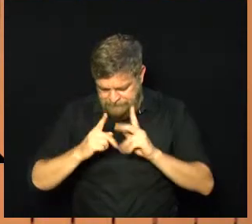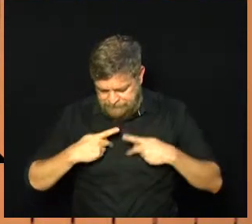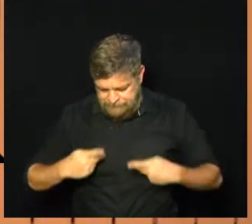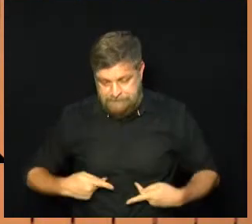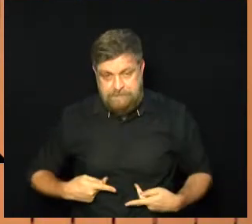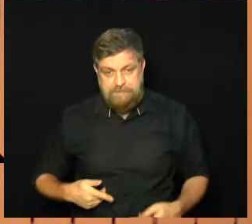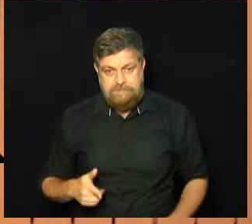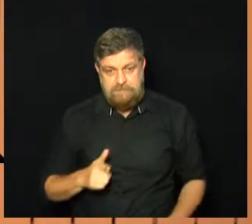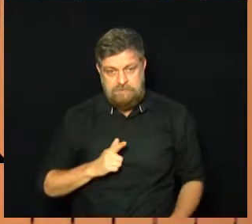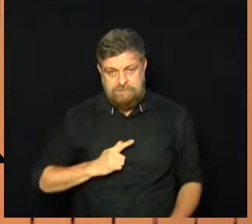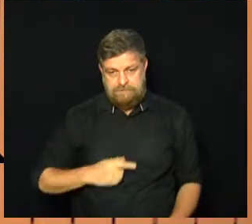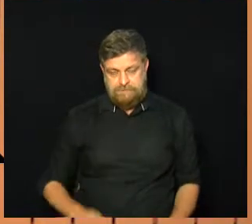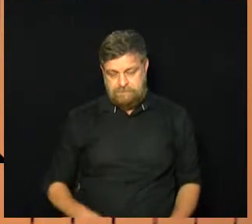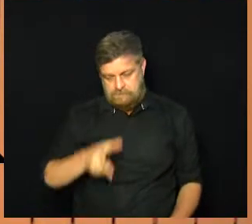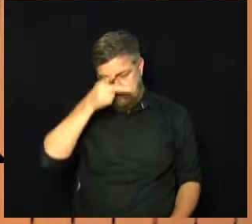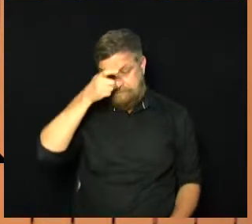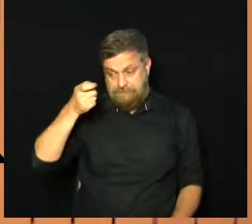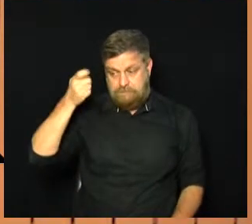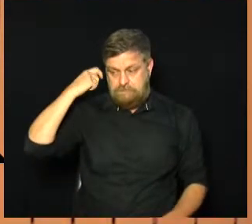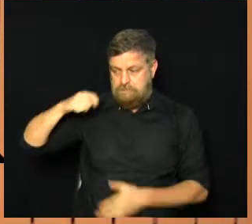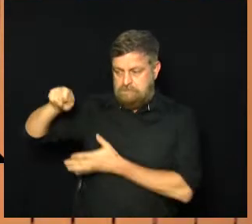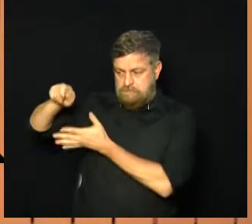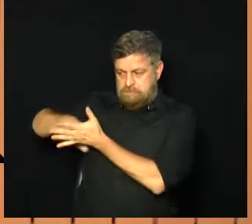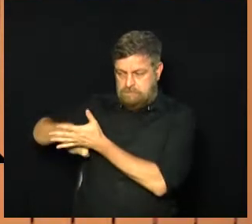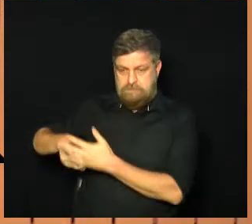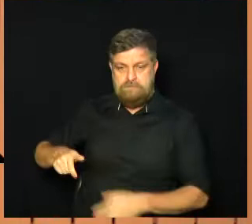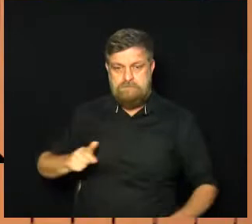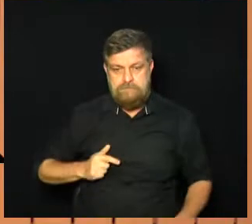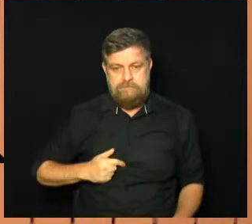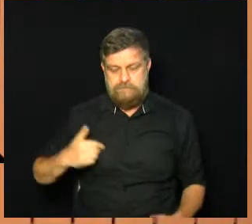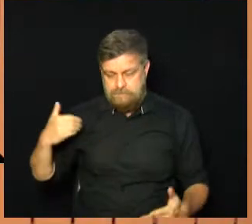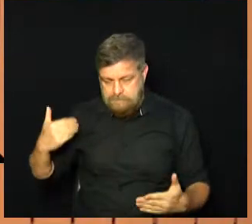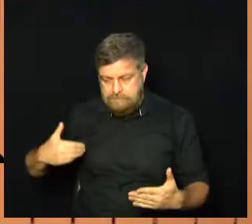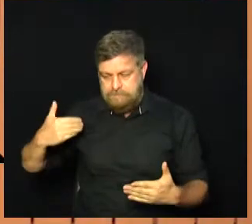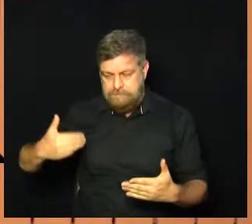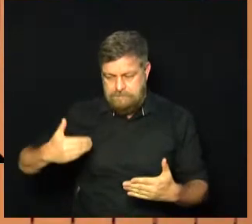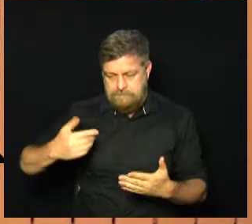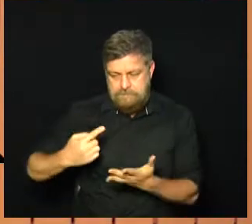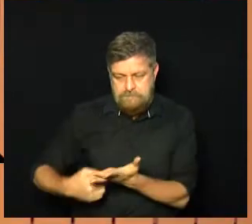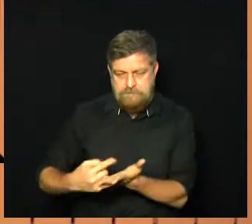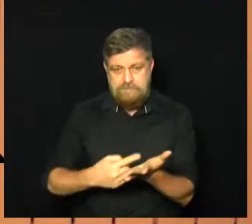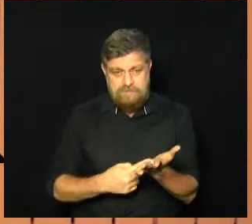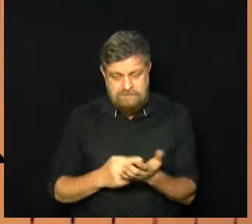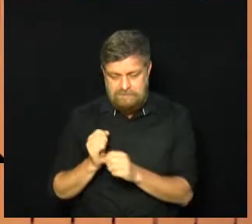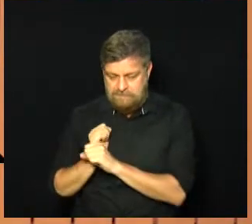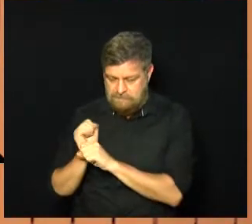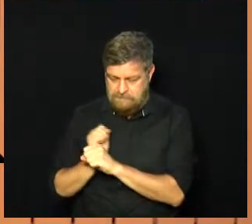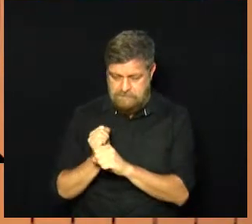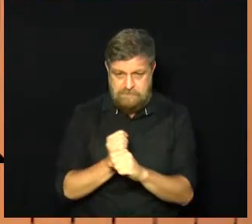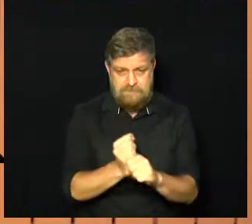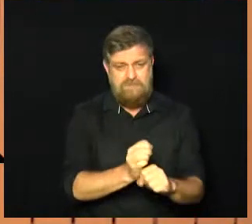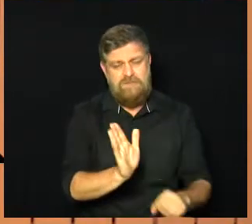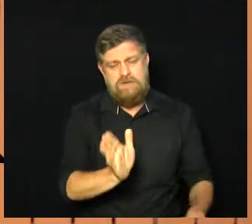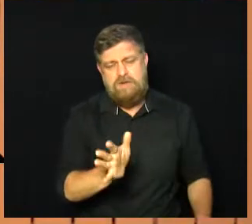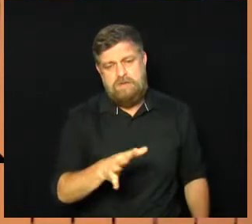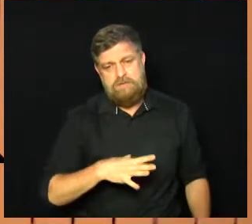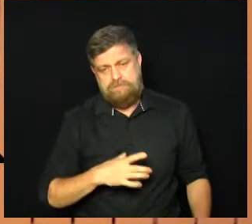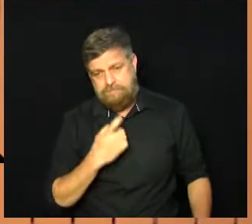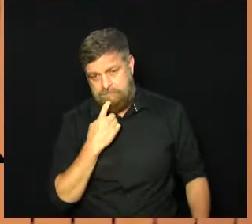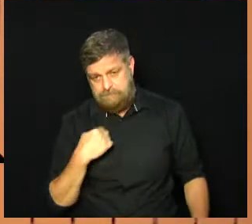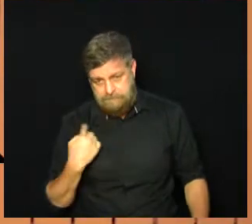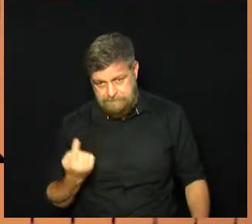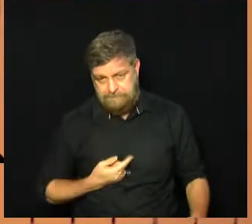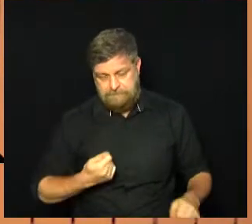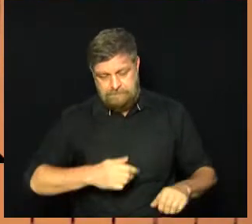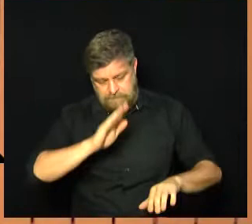sancionada na gestão Toninho. A construção desse plano vem sendo programada há alguns anos em Campinas e a gente precisa dar um passo,